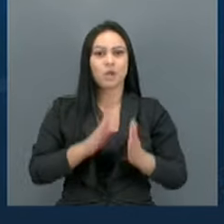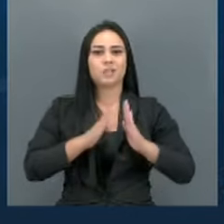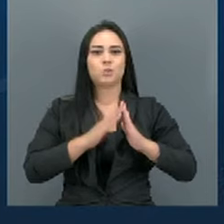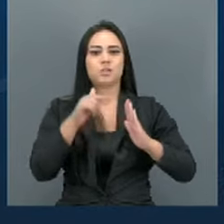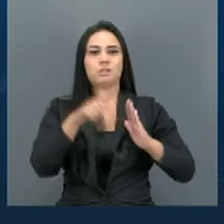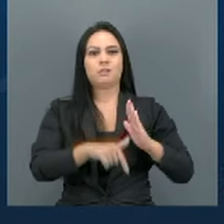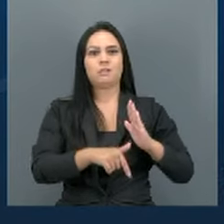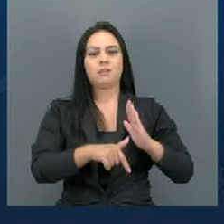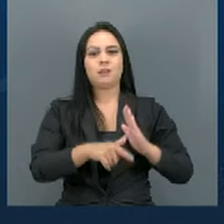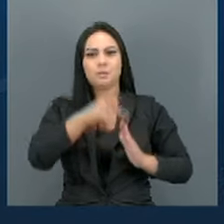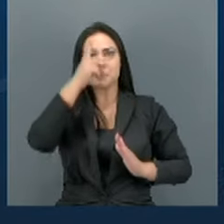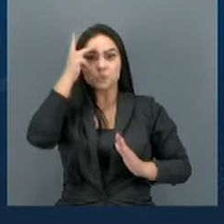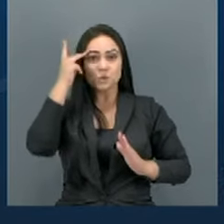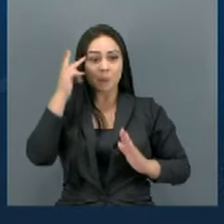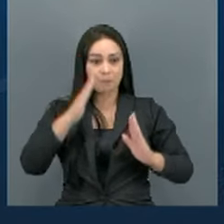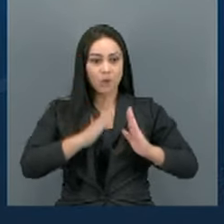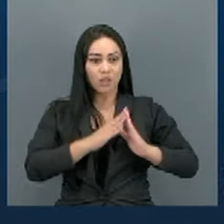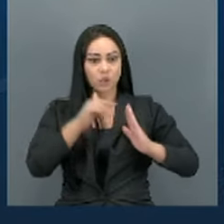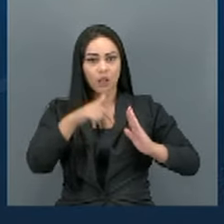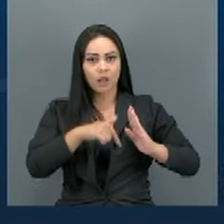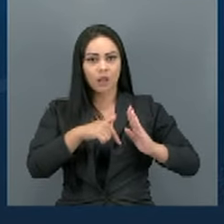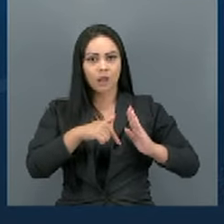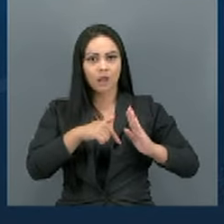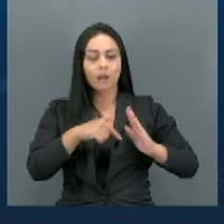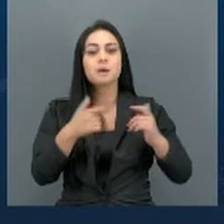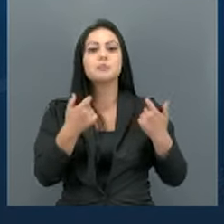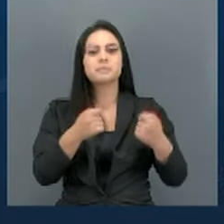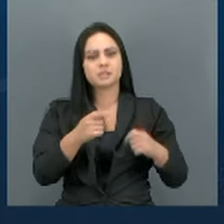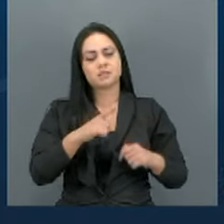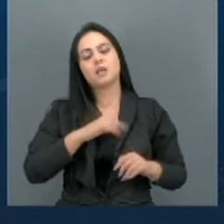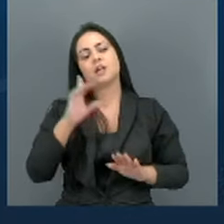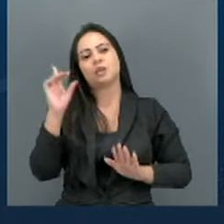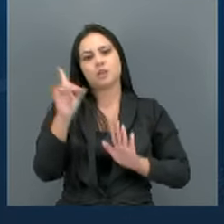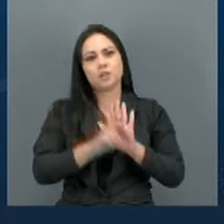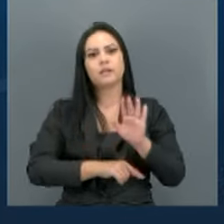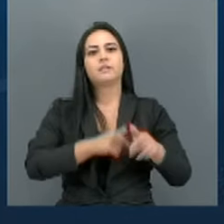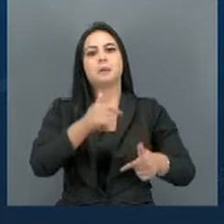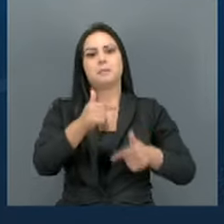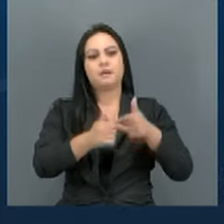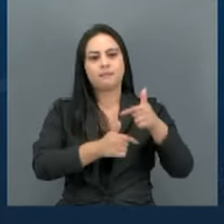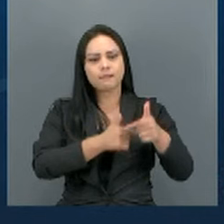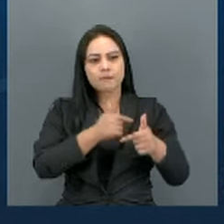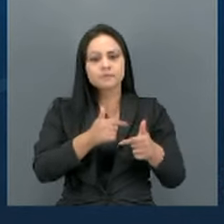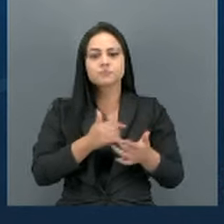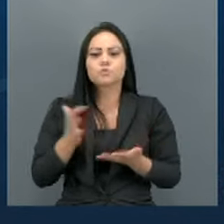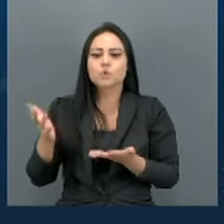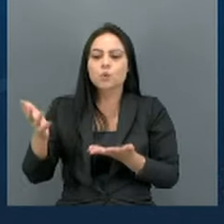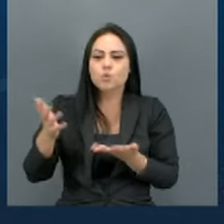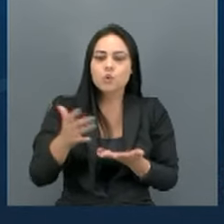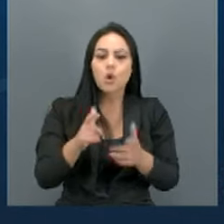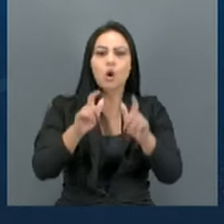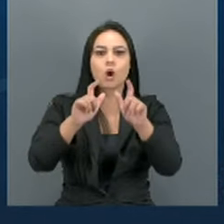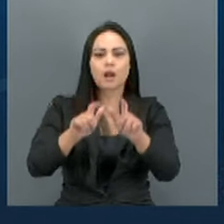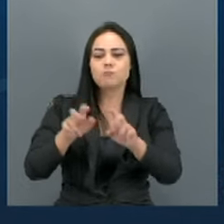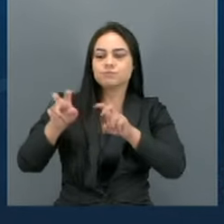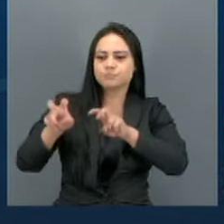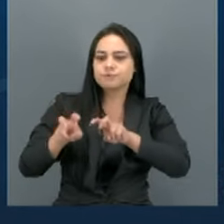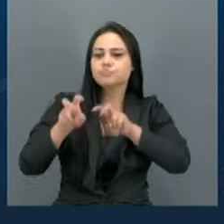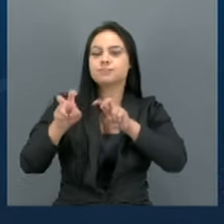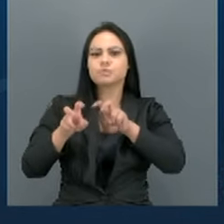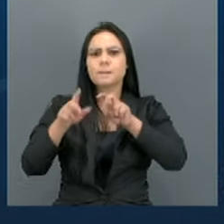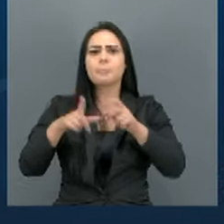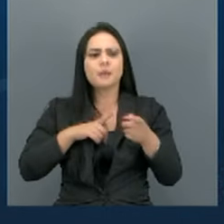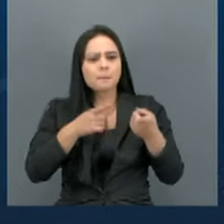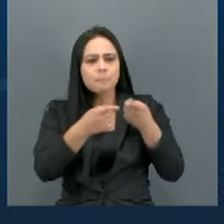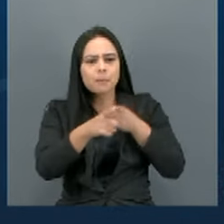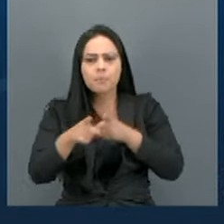O morador da reserva precisa ter direito a trabalhar, a cultivar a terra, a explorar esse pedaço de